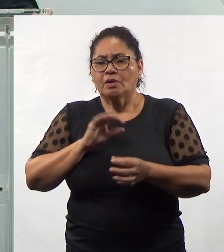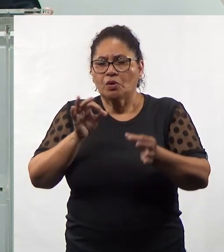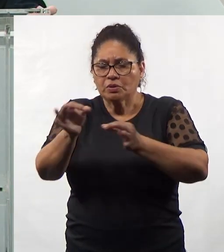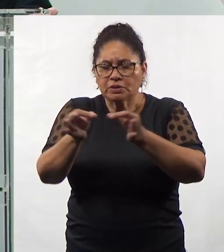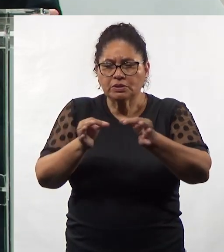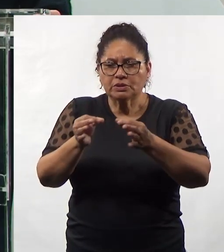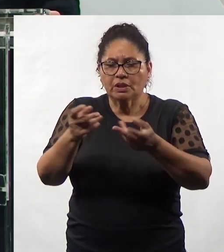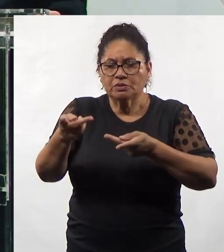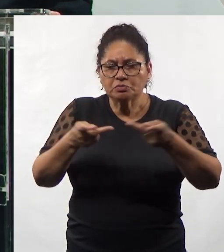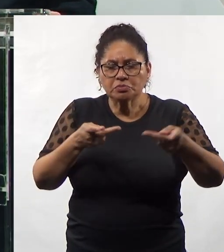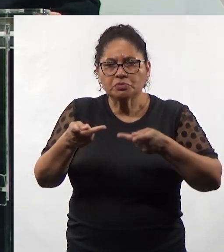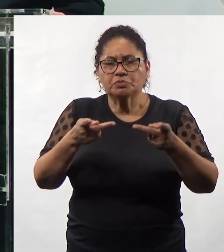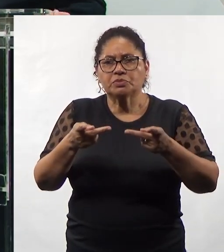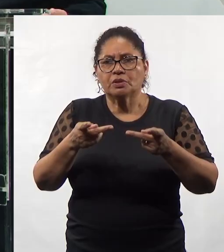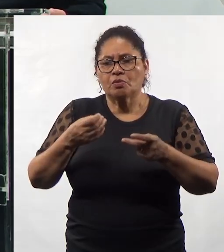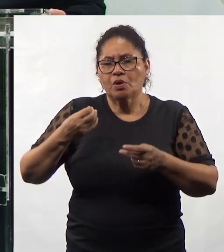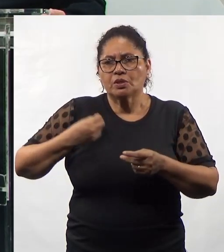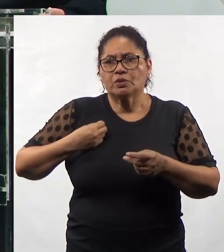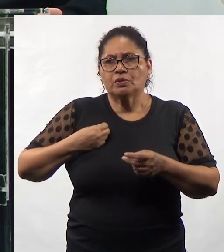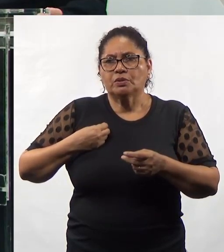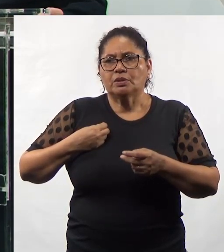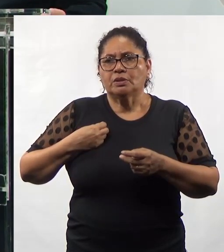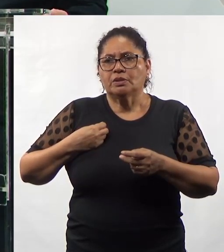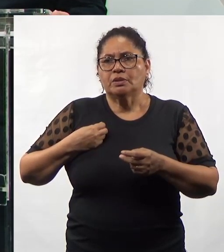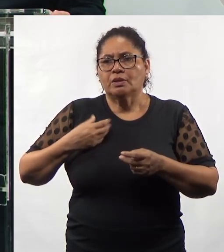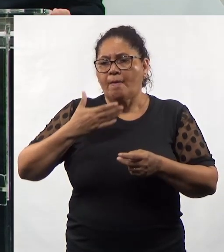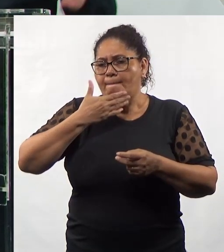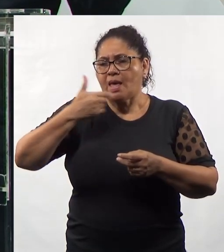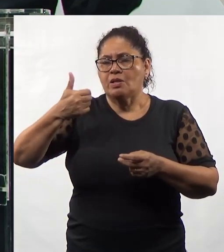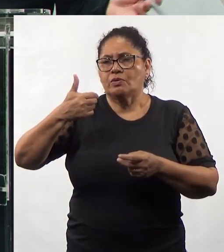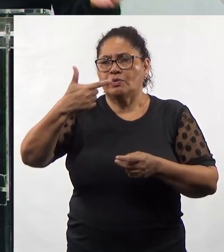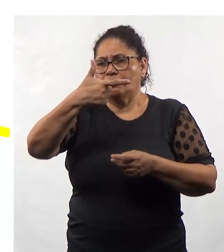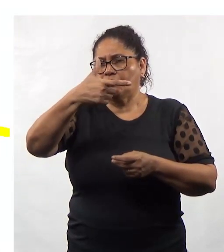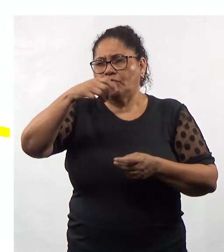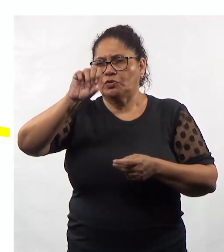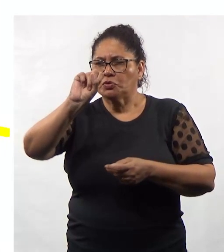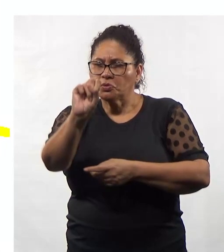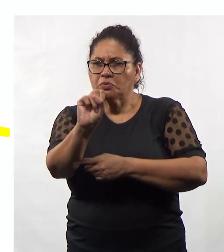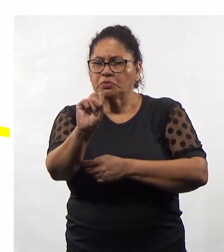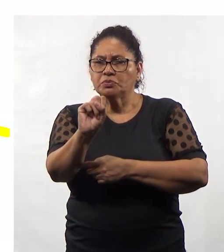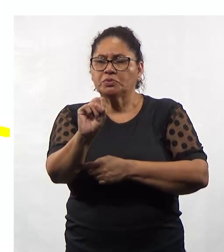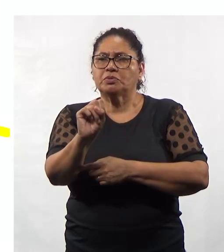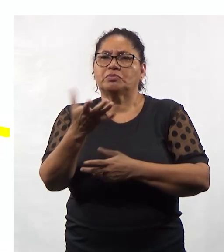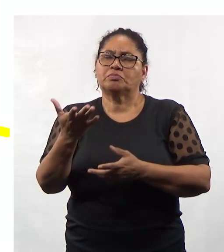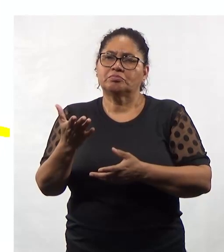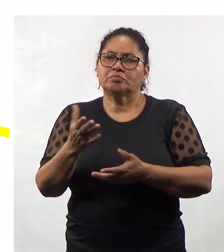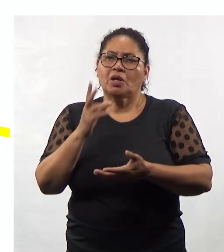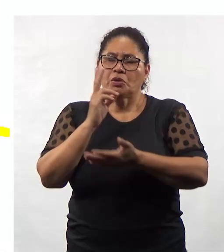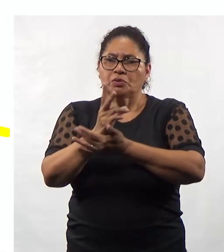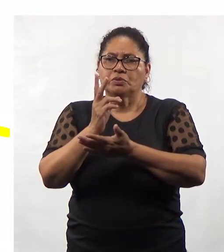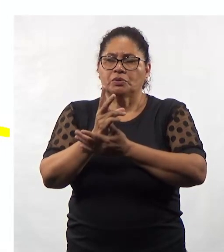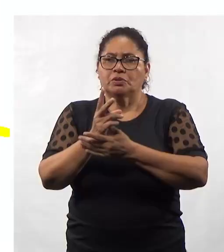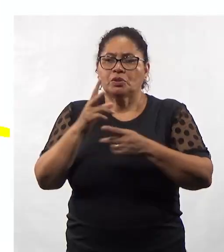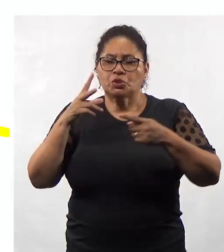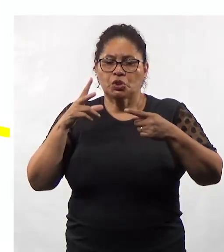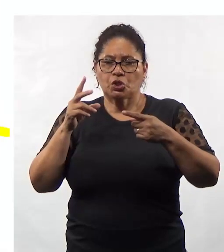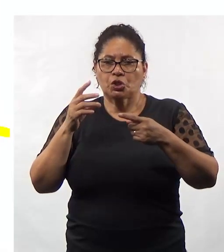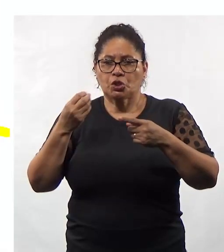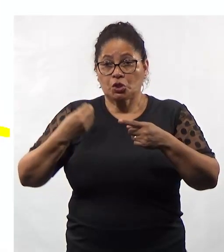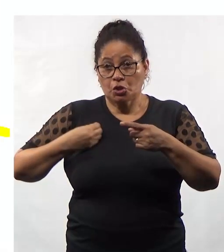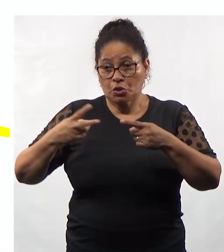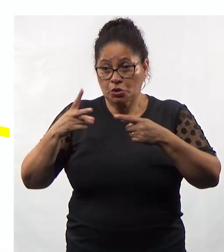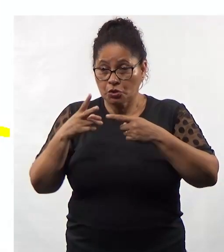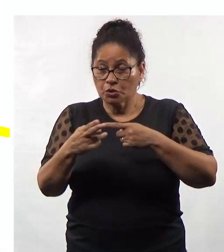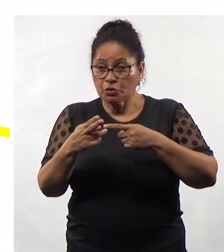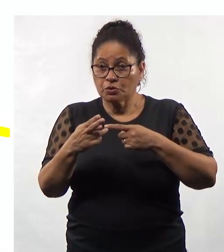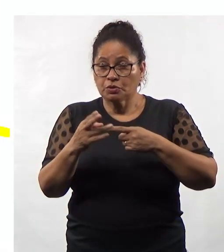implementados aqueles projetos que tiverem uma nota acima de 28, né? E por aí vai. Então, nota de corte, na